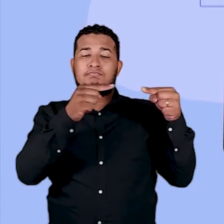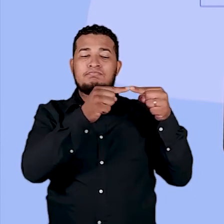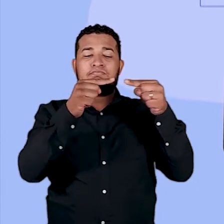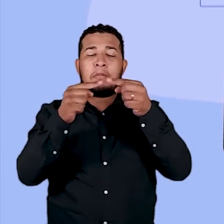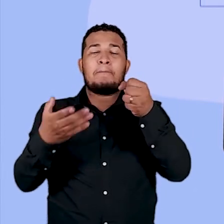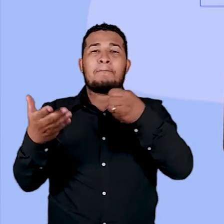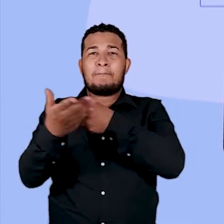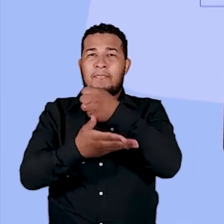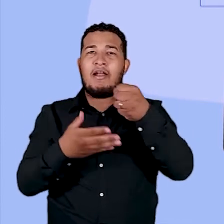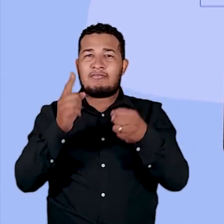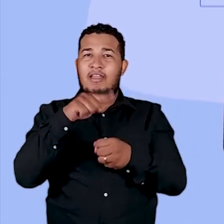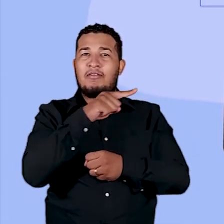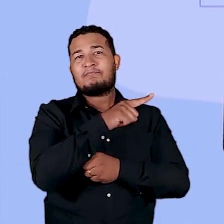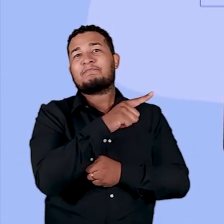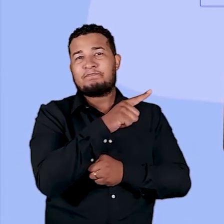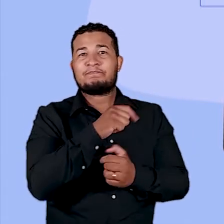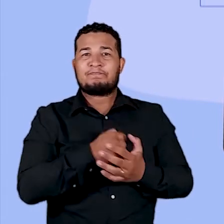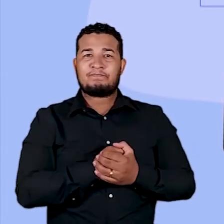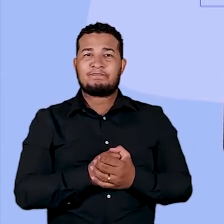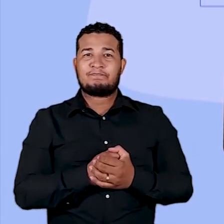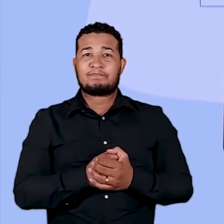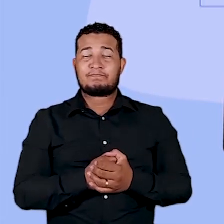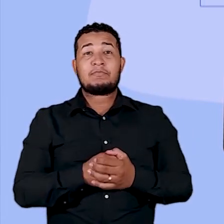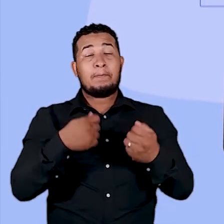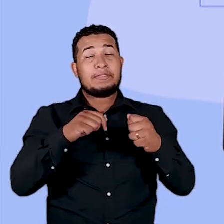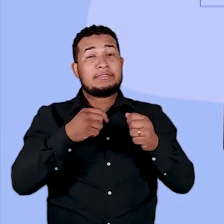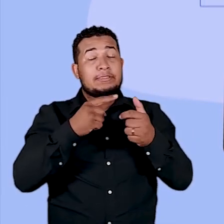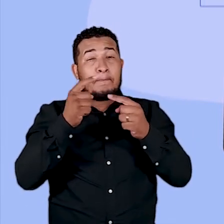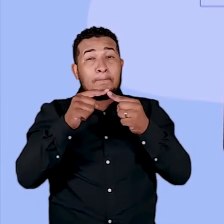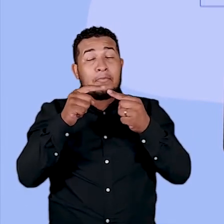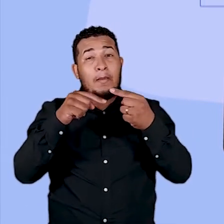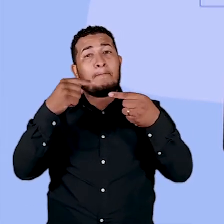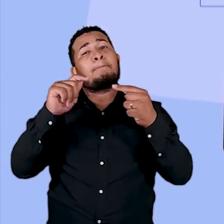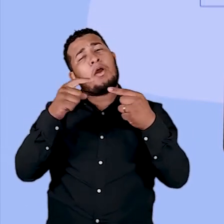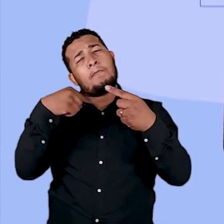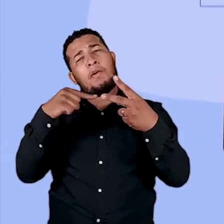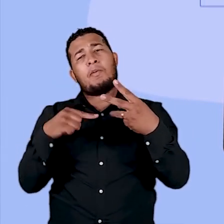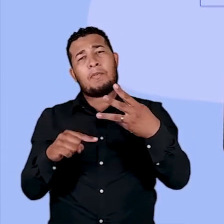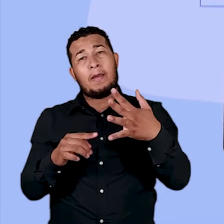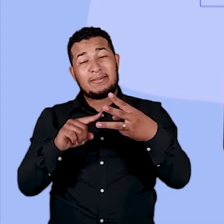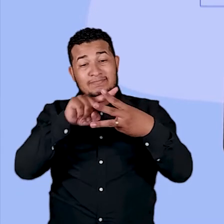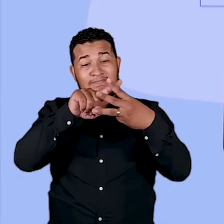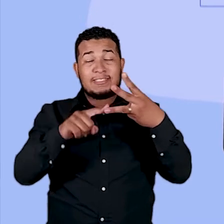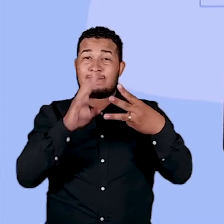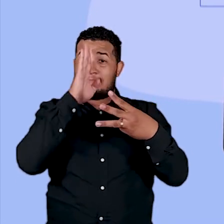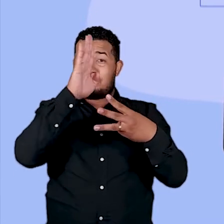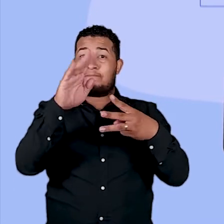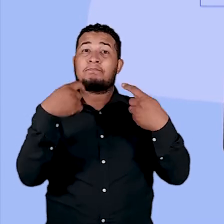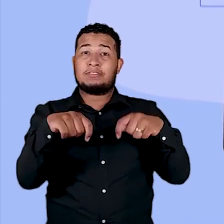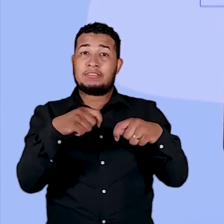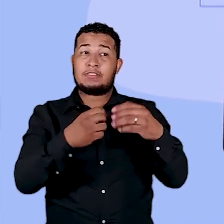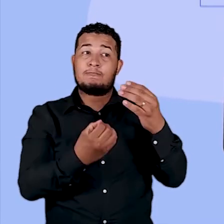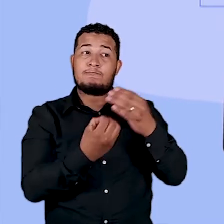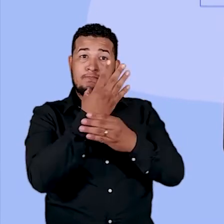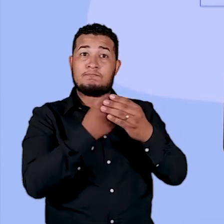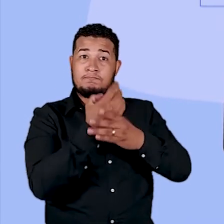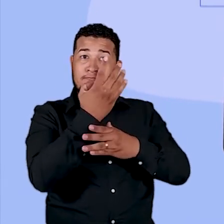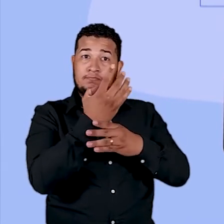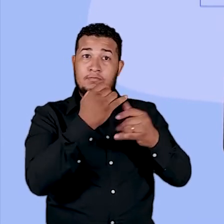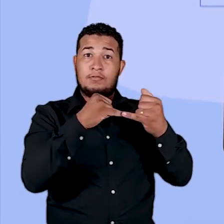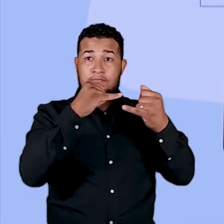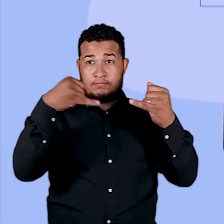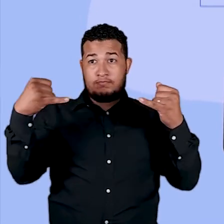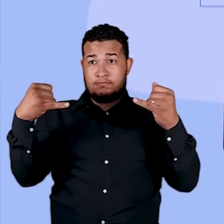circuito básico. Então todo circuito a gente vai ter pelo menos esses três aí, pode ter mais coisas, mas pelo menos esses três. A fonte,